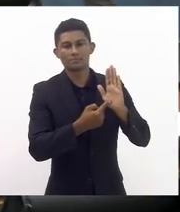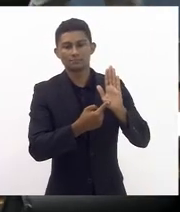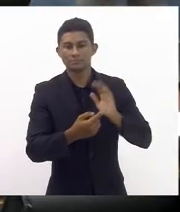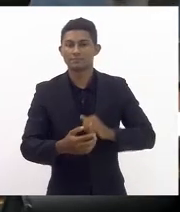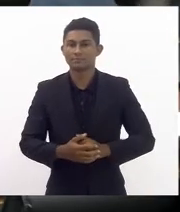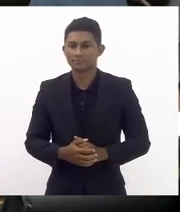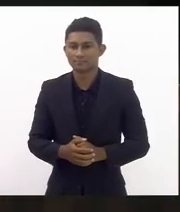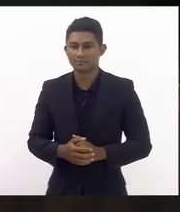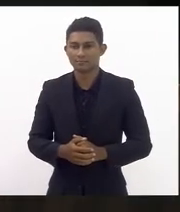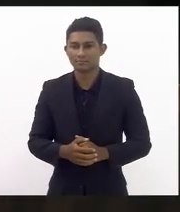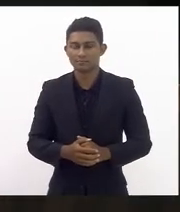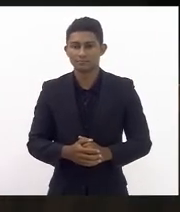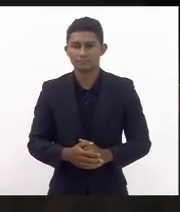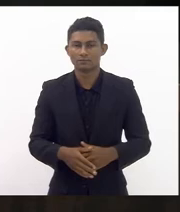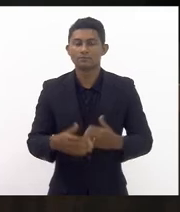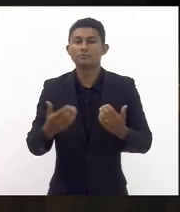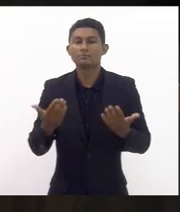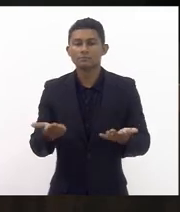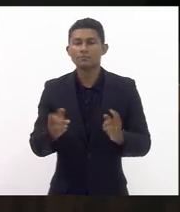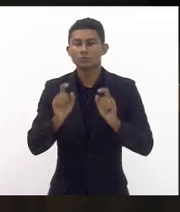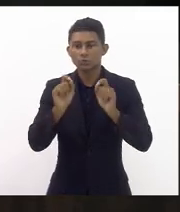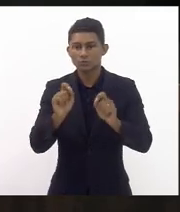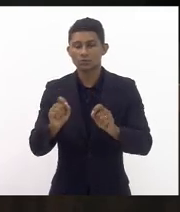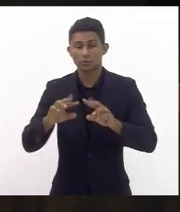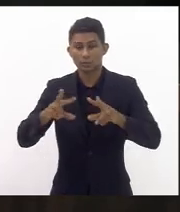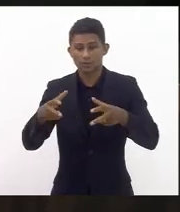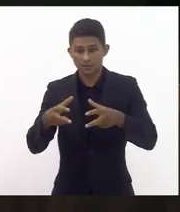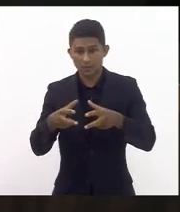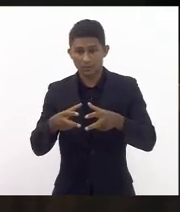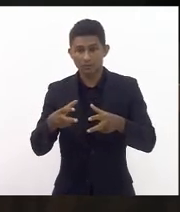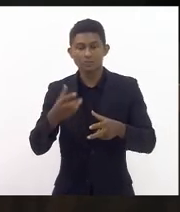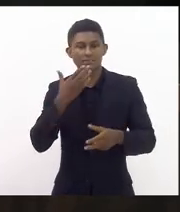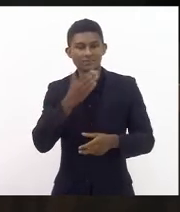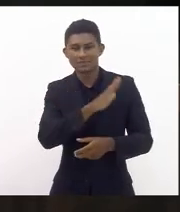Pela Comissão de Assuntos da Criança e do Adolescente e do Idoso,